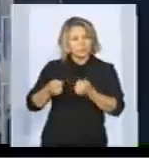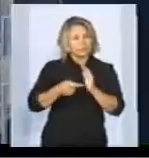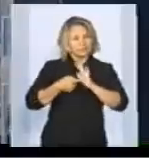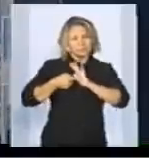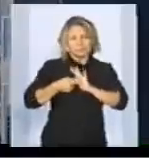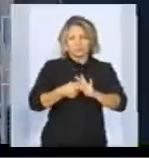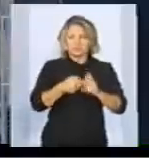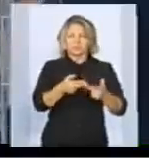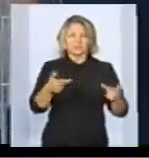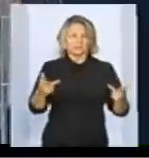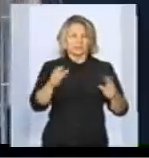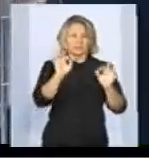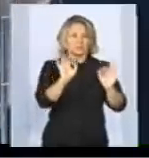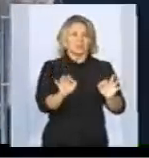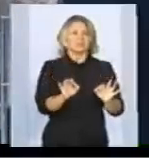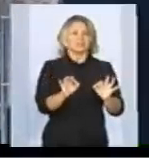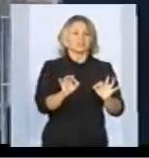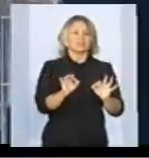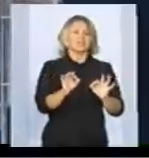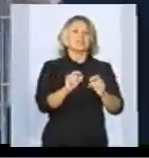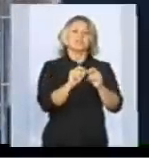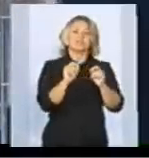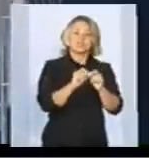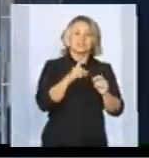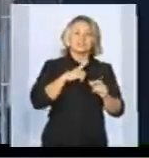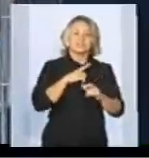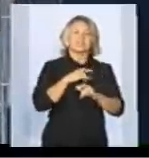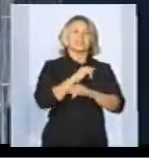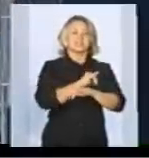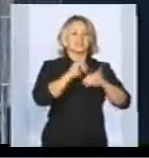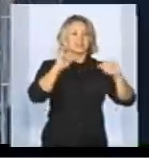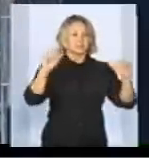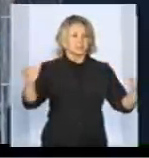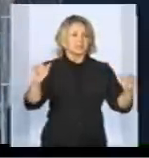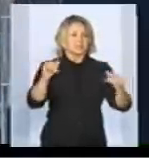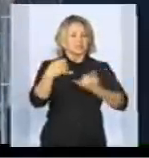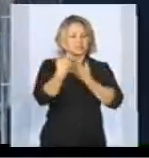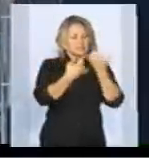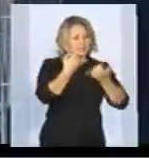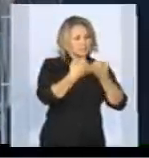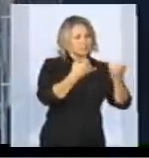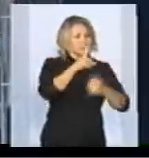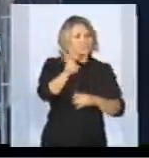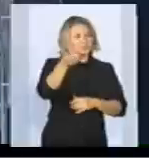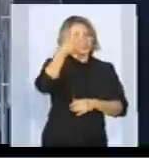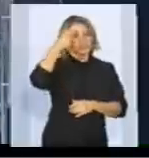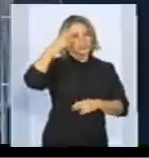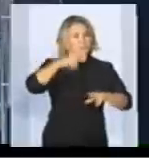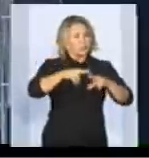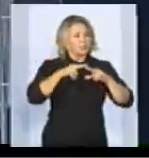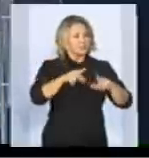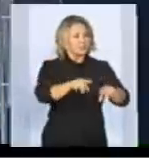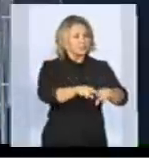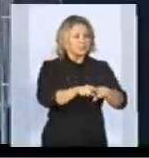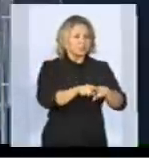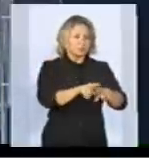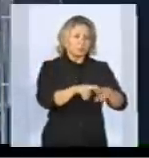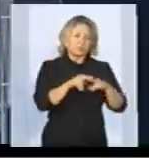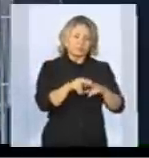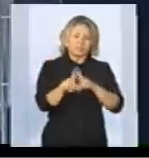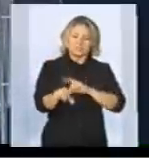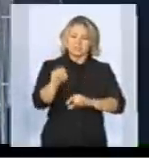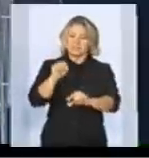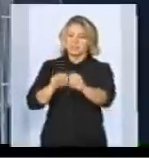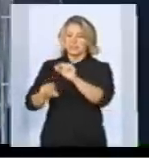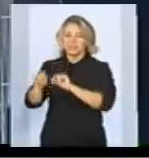expressão ou seja o que se torna objeto de informação entretenimento e cultura assim pelo filtro da seleção